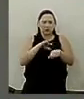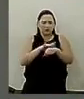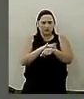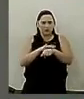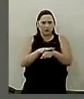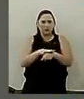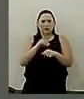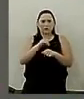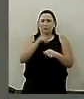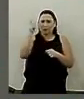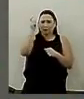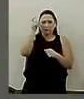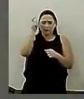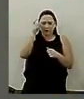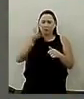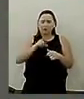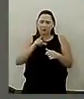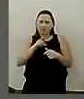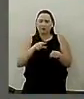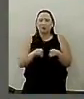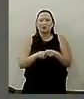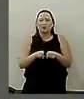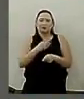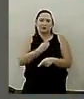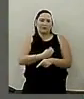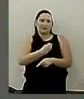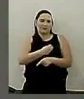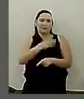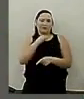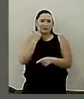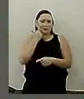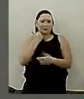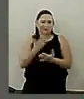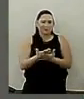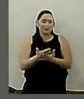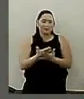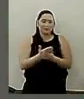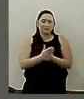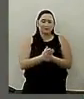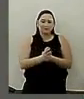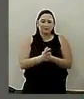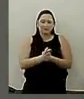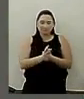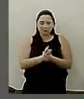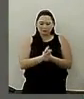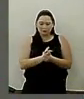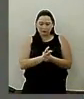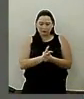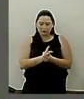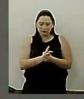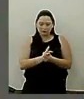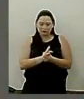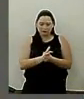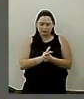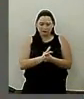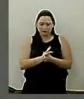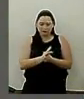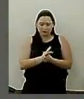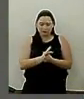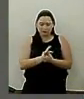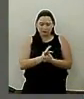enfermidades físicas que nos acometem e sobre a morte, pois ele ressuscita pessoas.